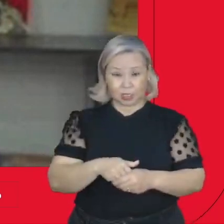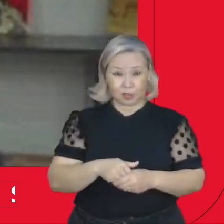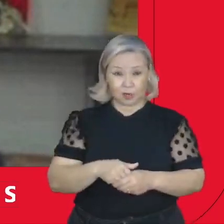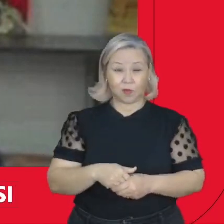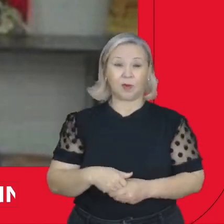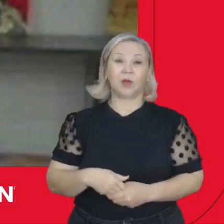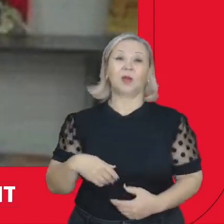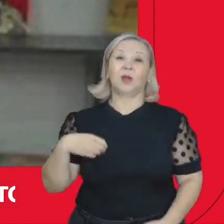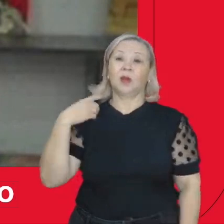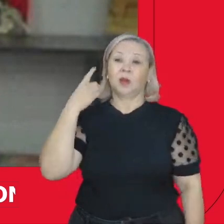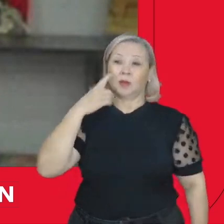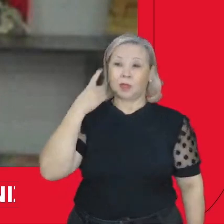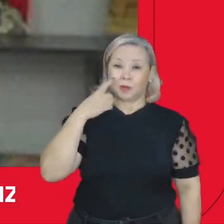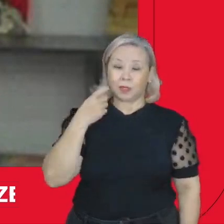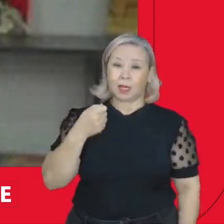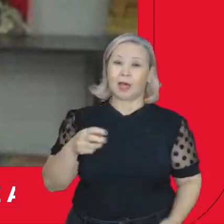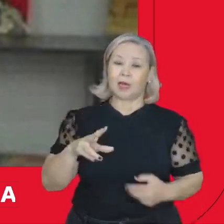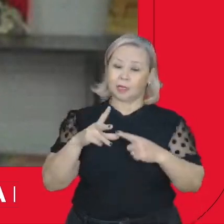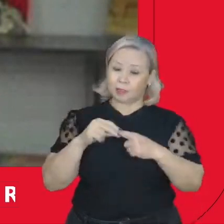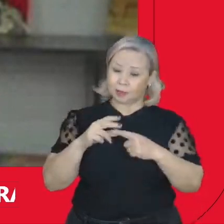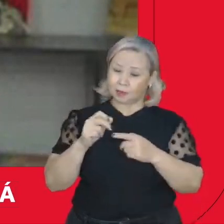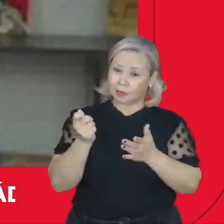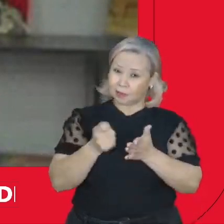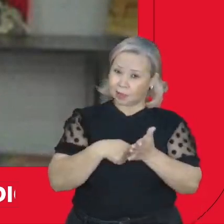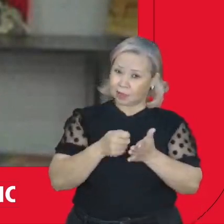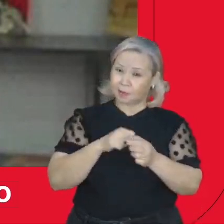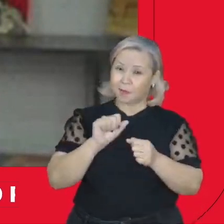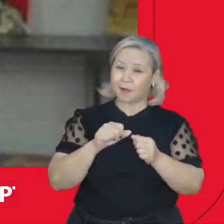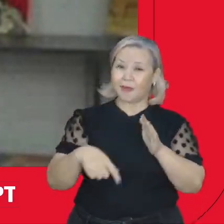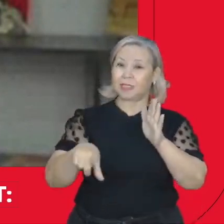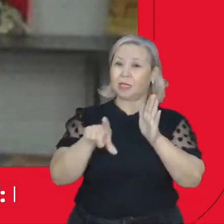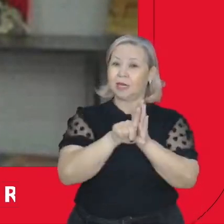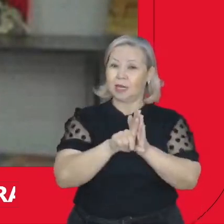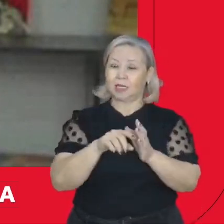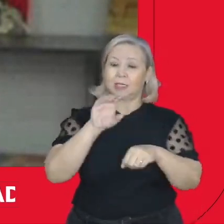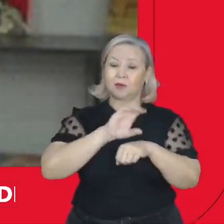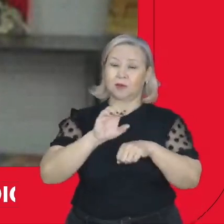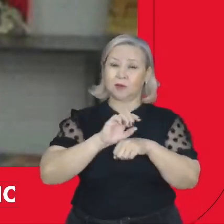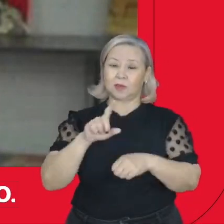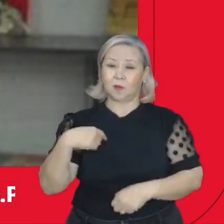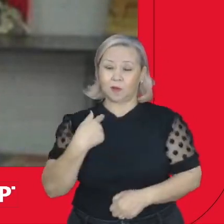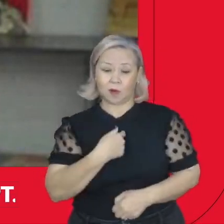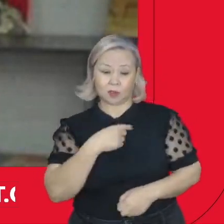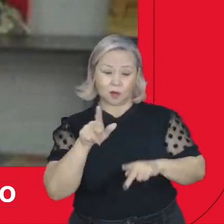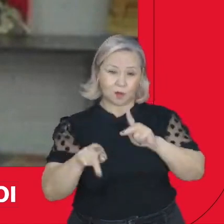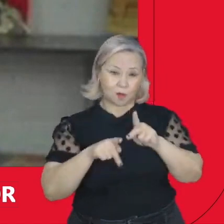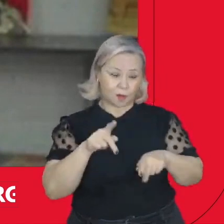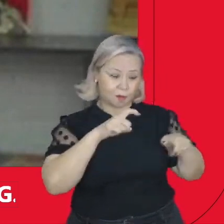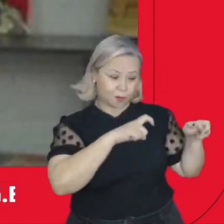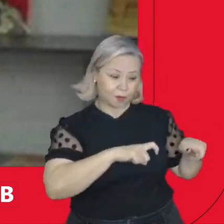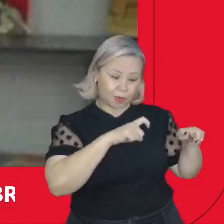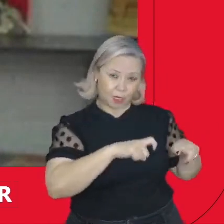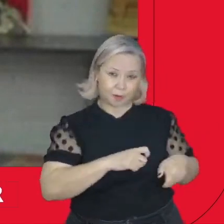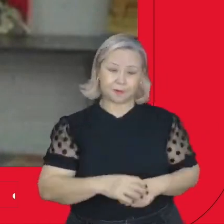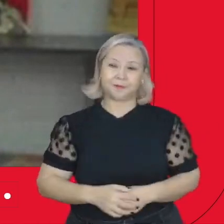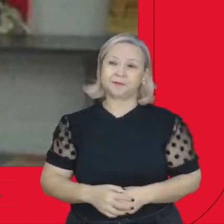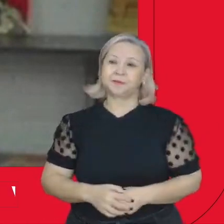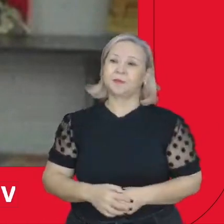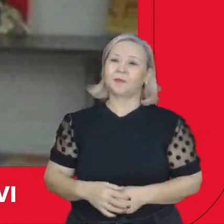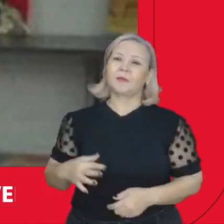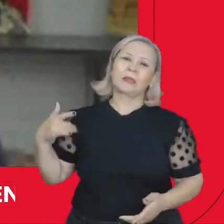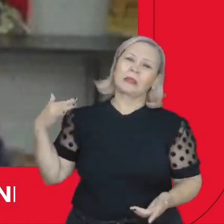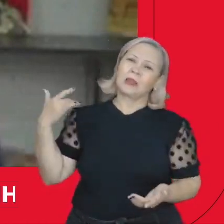os gaúchos e as gaúchas, o nosso partido, o nosso campo progressista do Estado, ao longo desses anos vem sendo liderados pelo Olívio Dutra e pelo Tarso Genro.